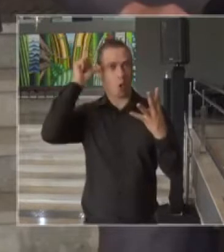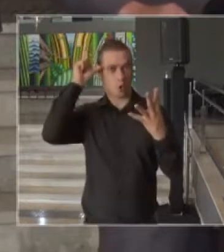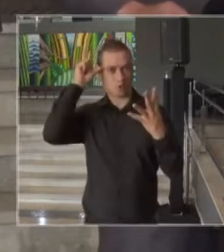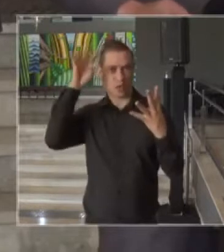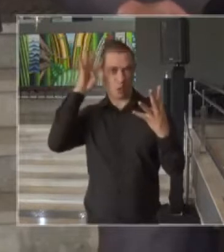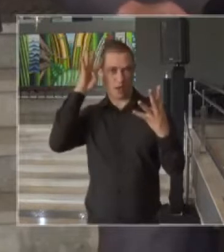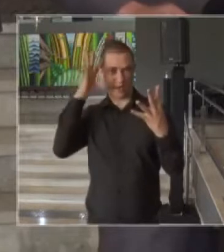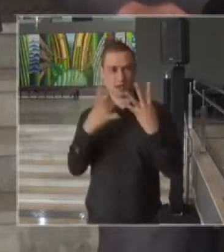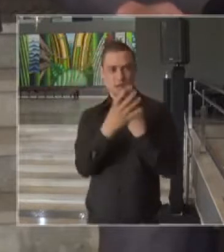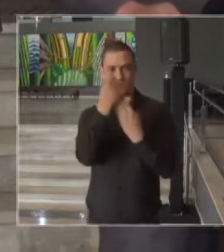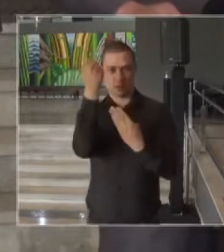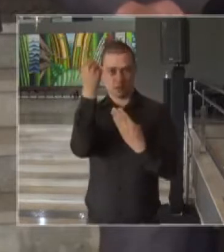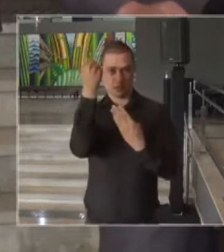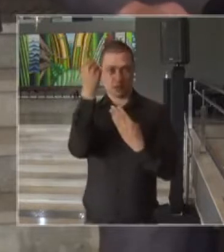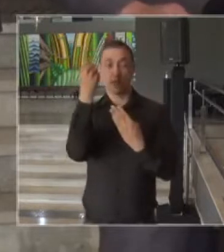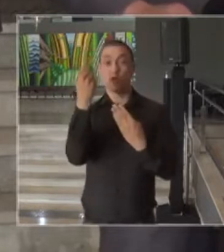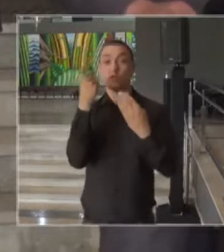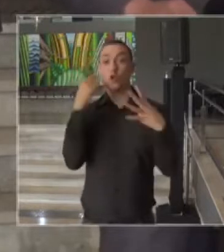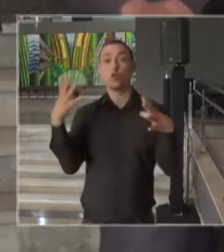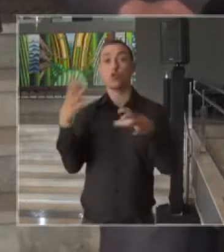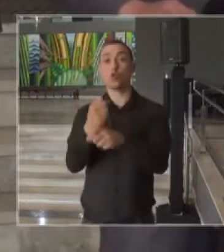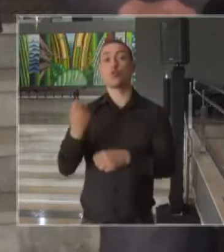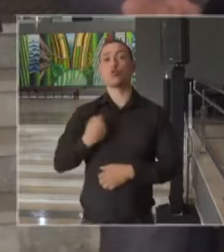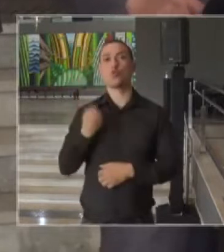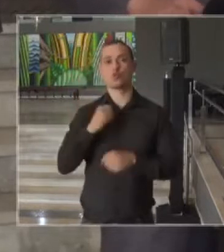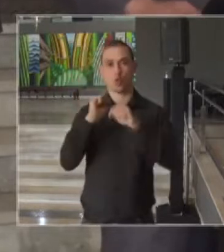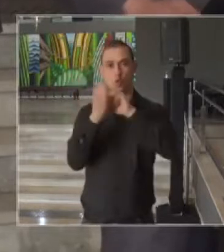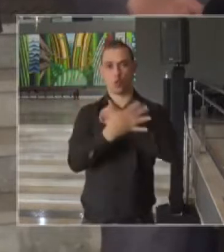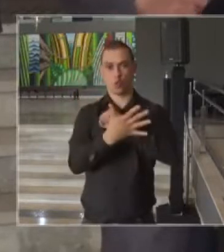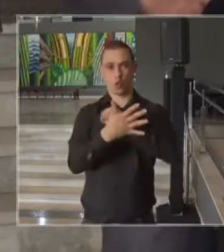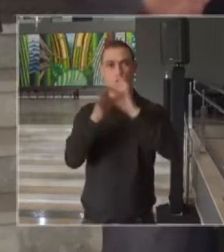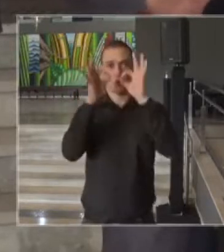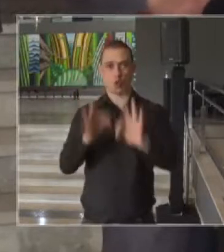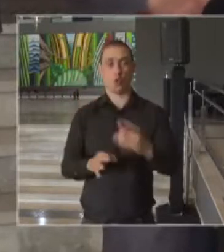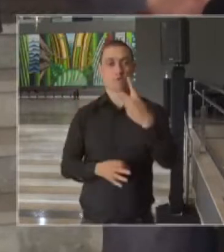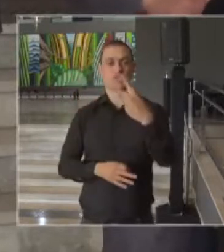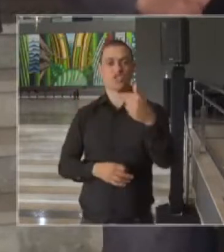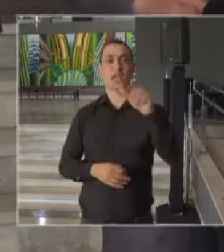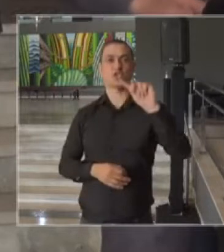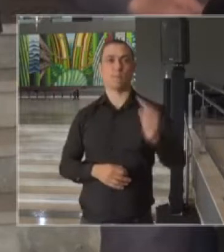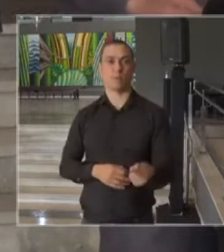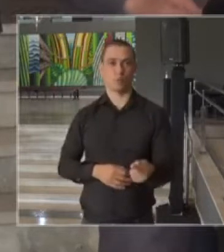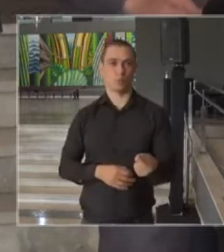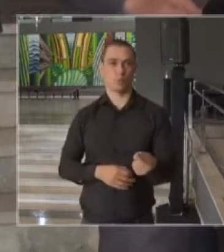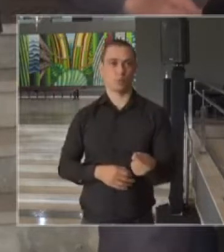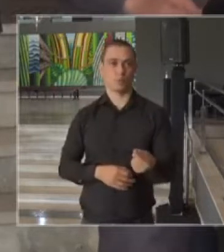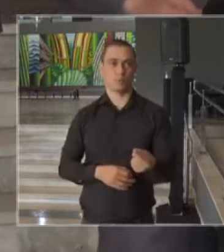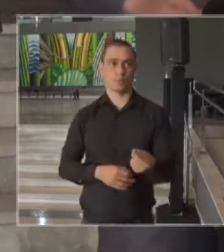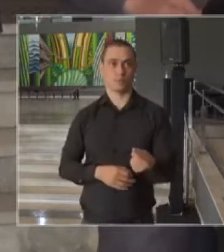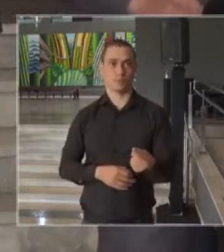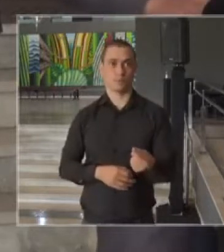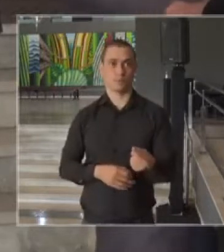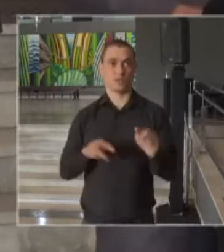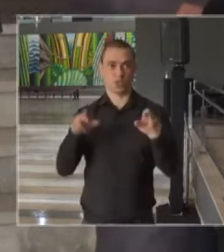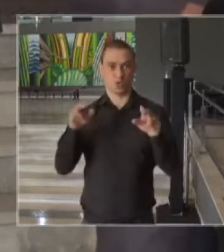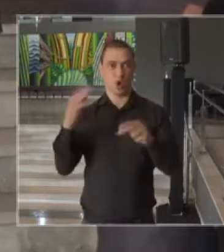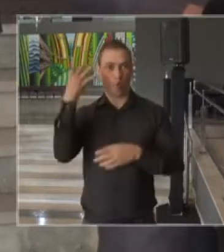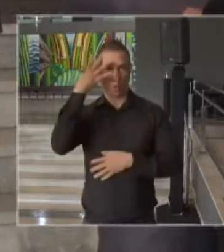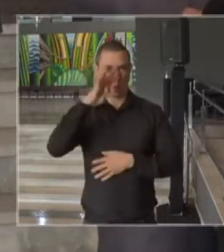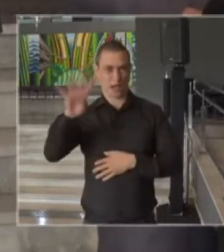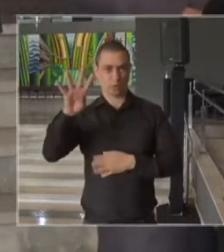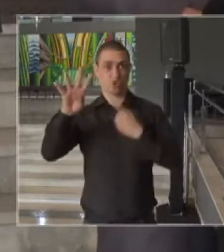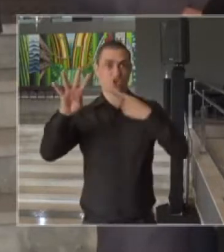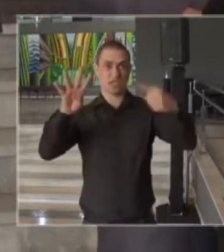dados de ontem quarta-feira nós vamos chegar no número de casos confirmados de 27.000 um dos mesmos quatro